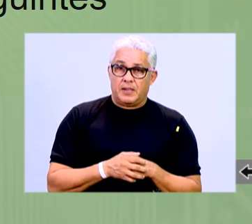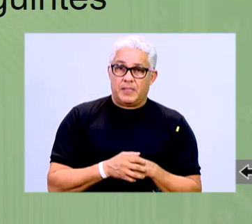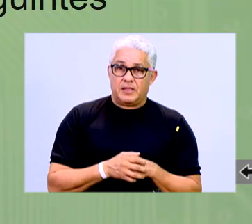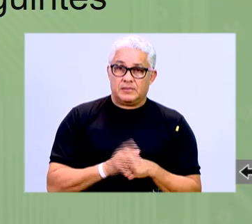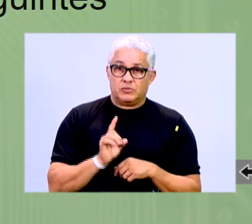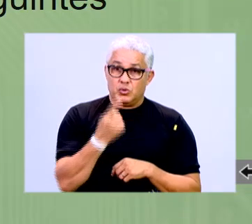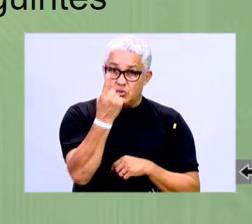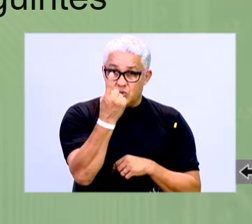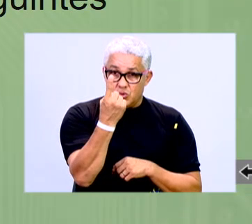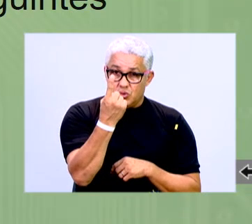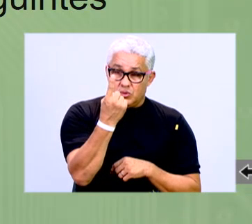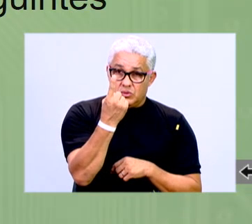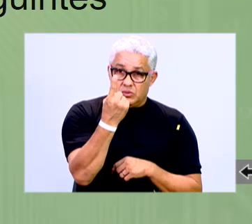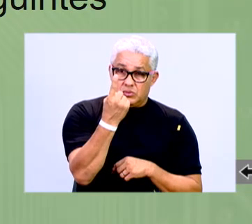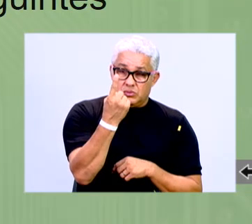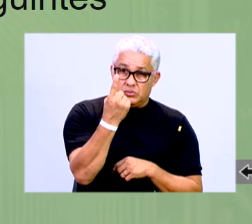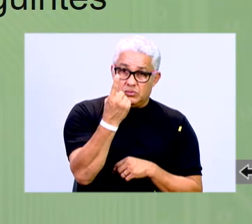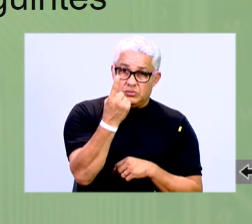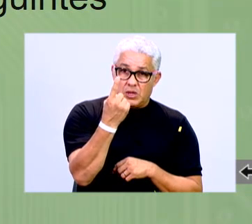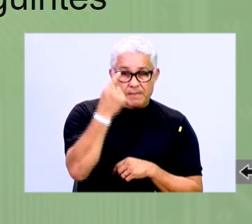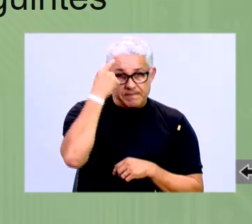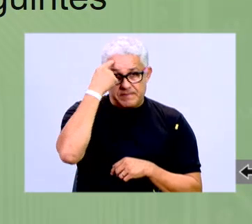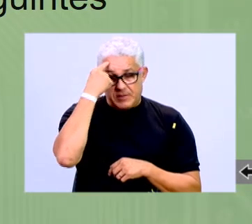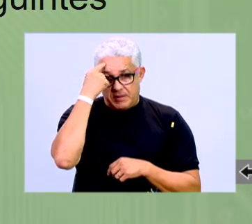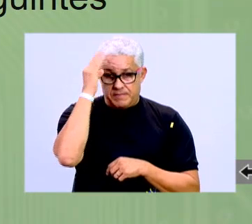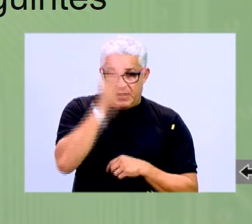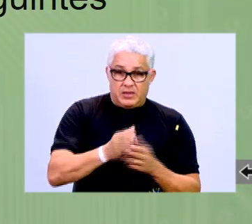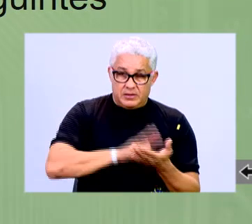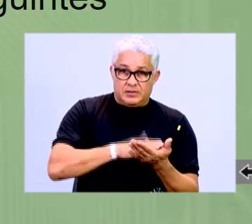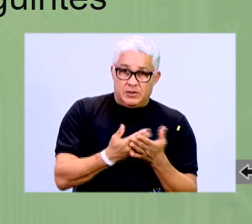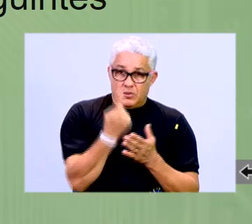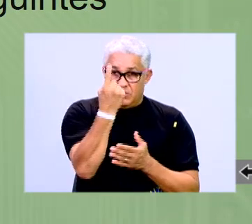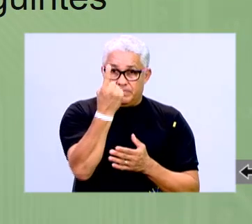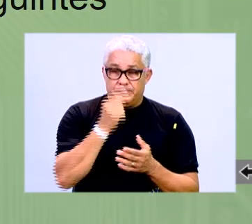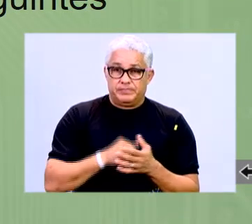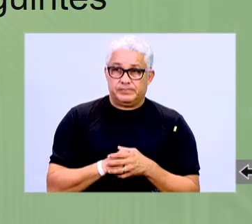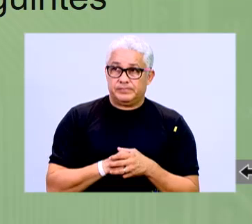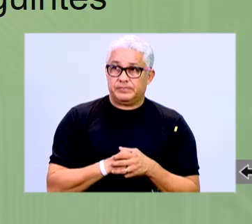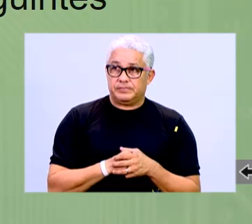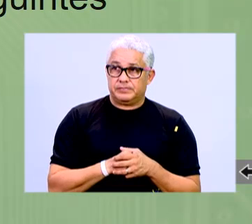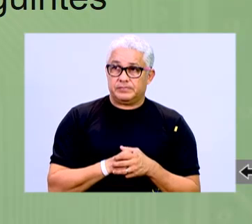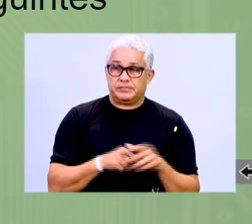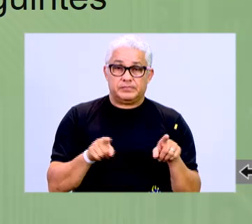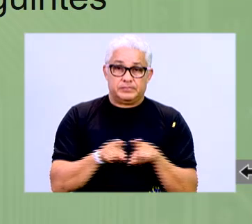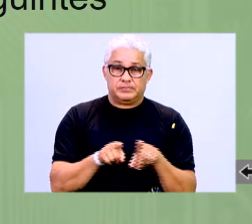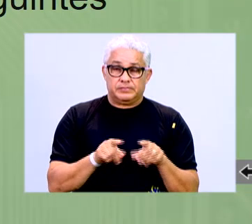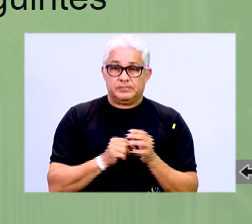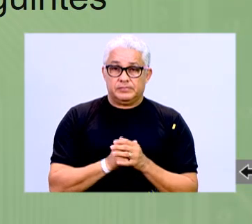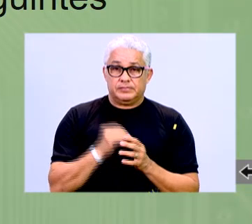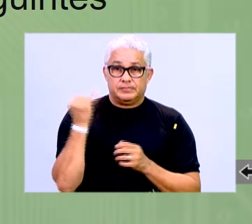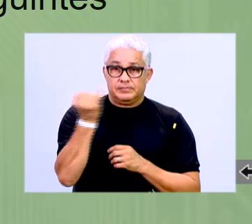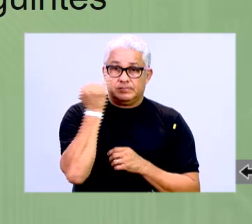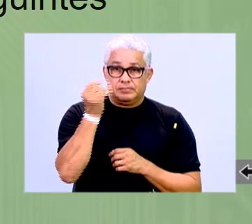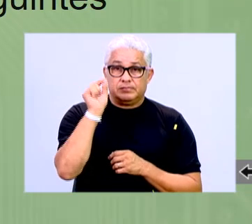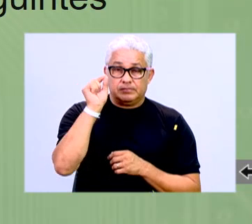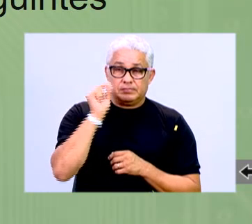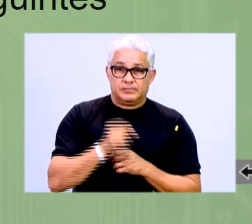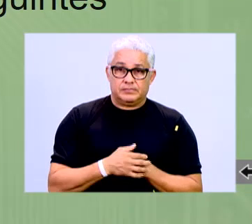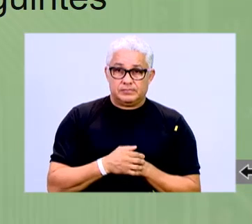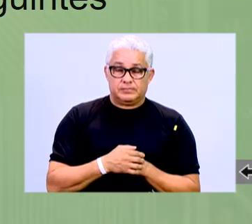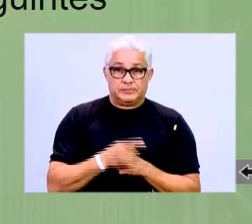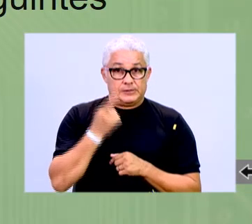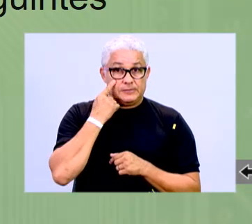que ter apenas uma interpretação, possuir uma única interpretação. Nesse caso, é importante prestar atenção